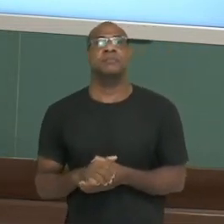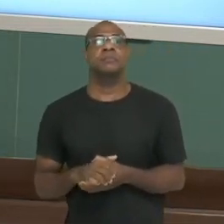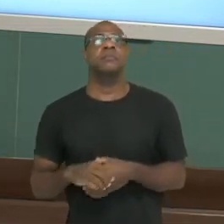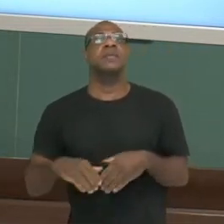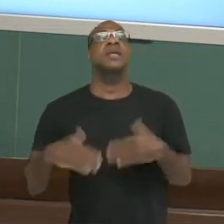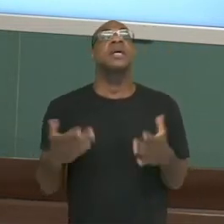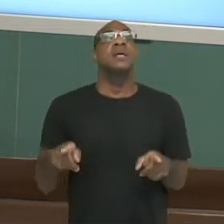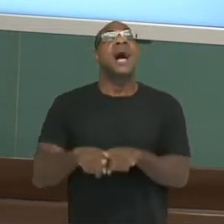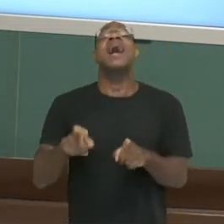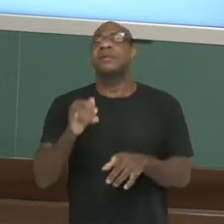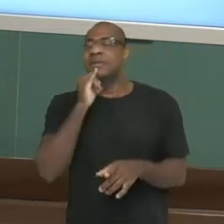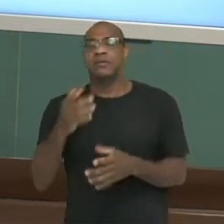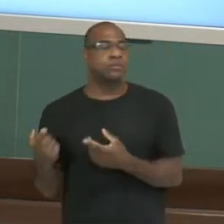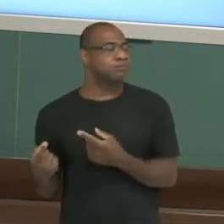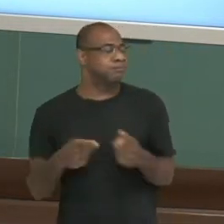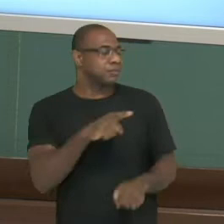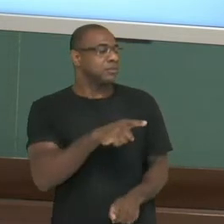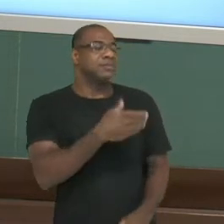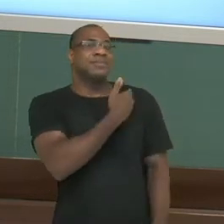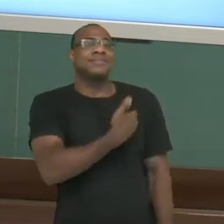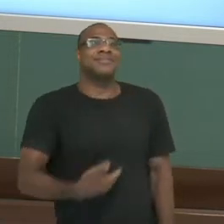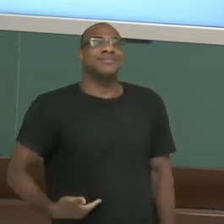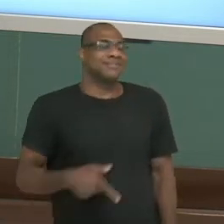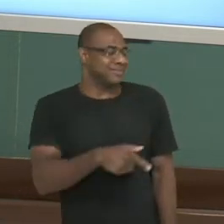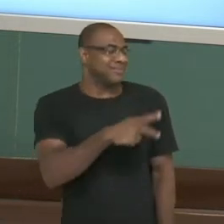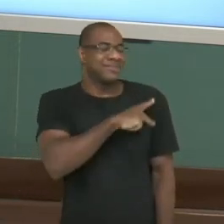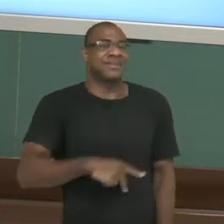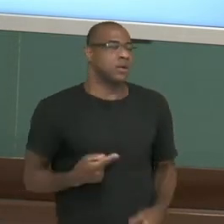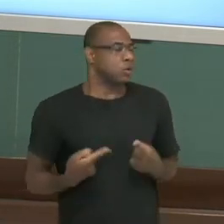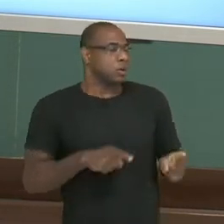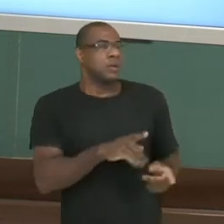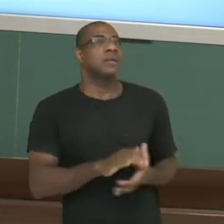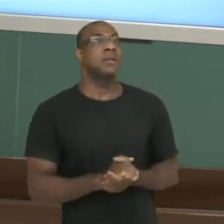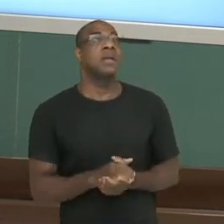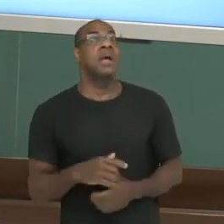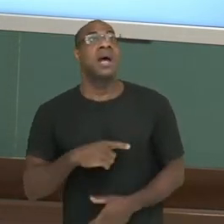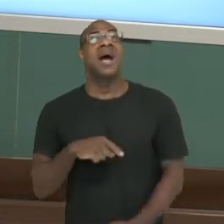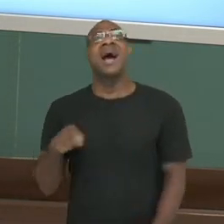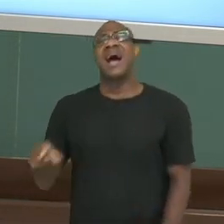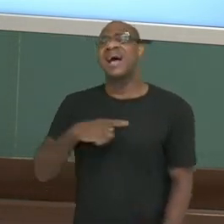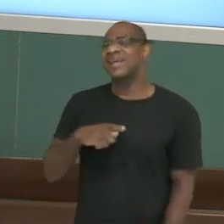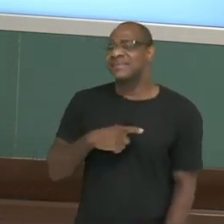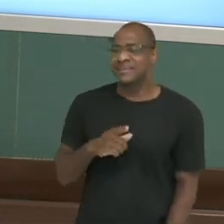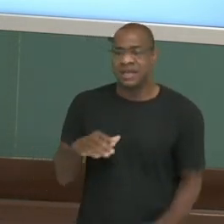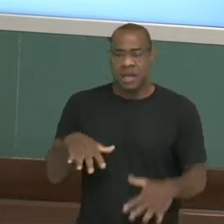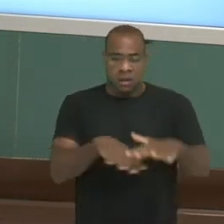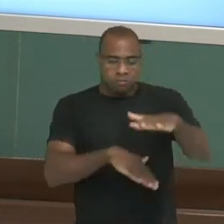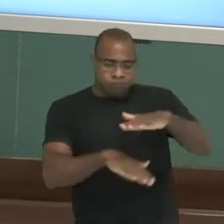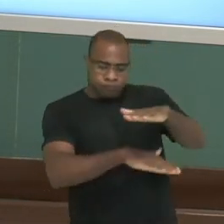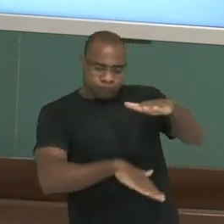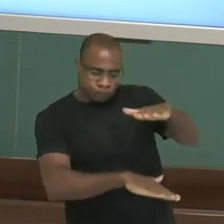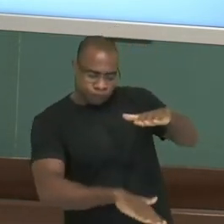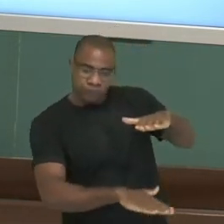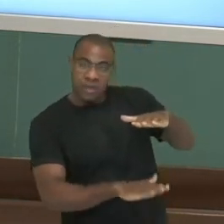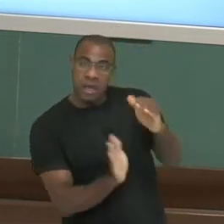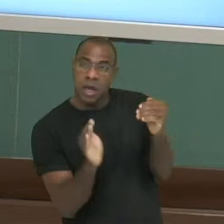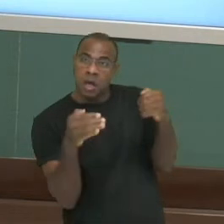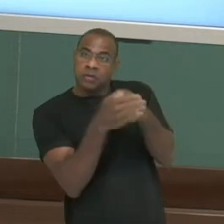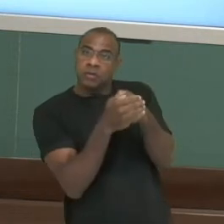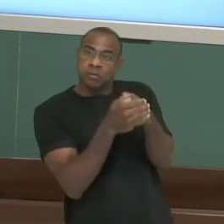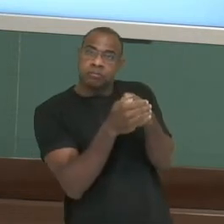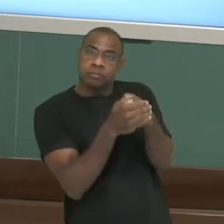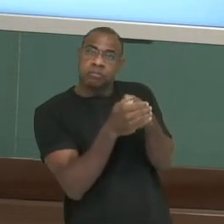regime militar, pois nos seus porões é onde eram executadas as ações mais secretas